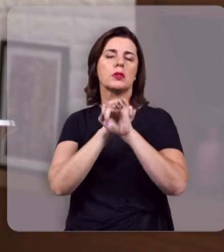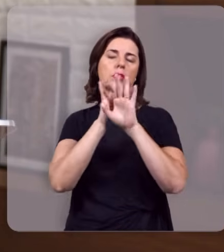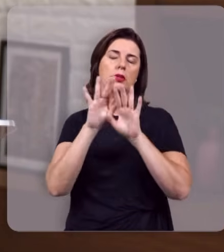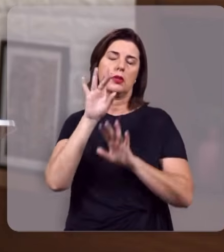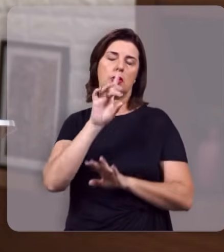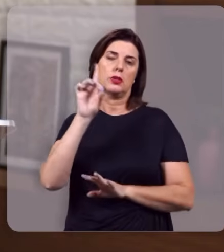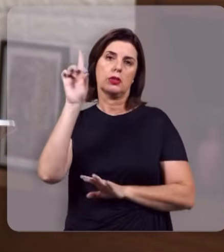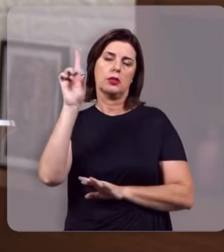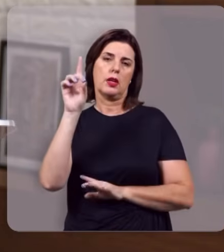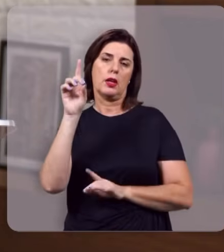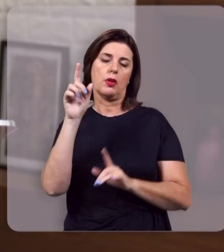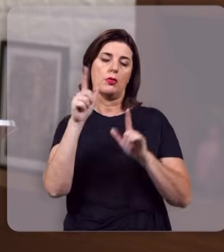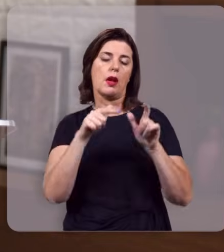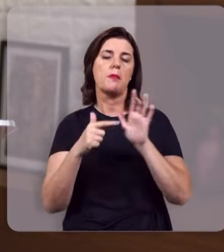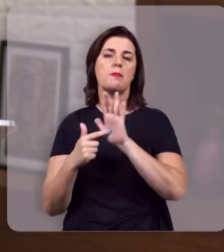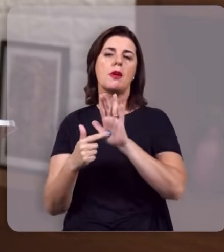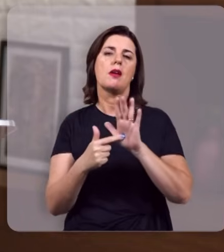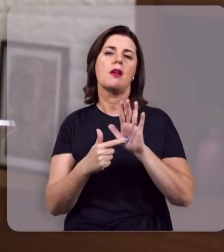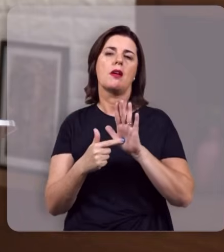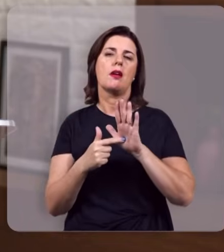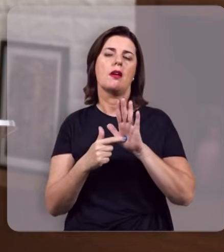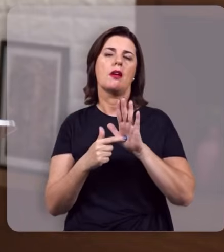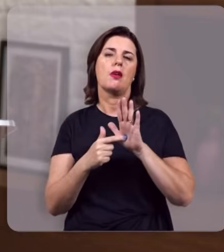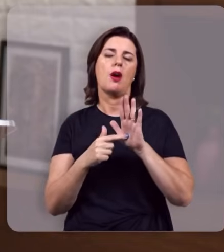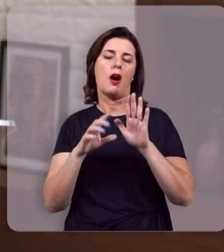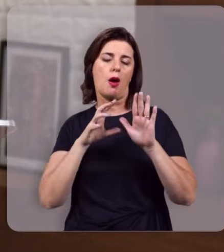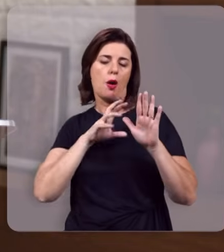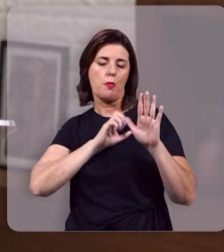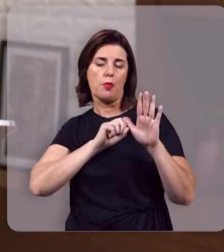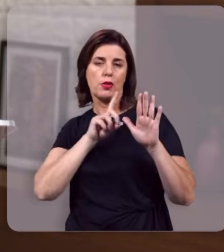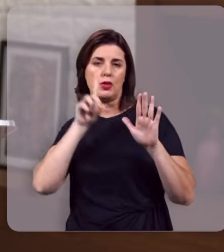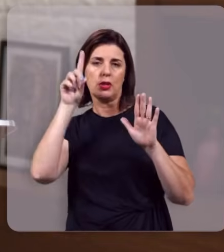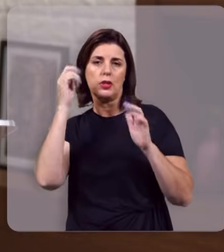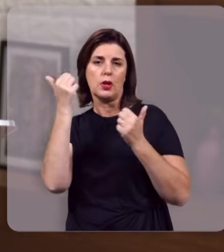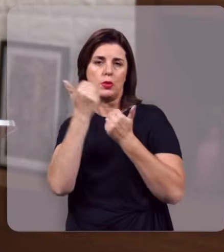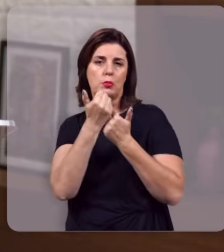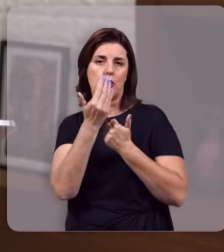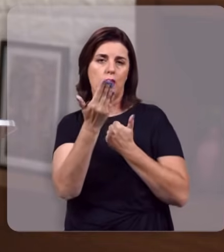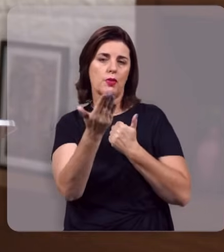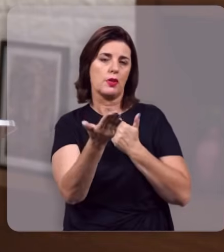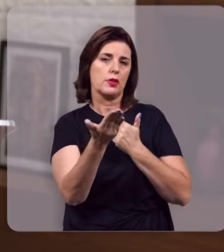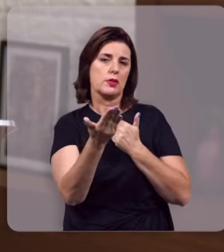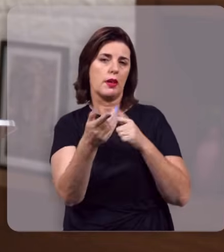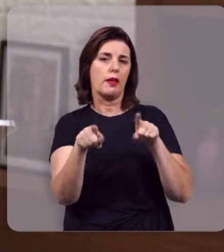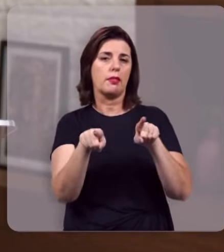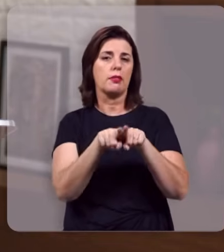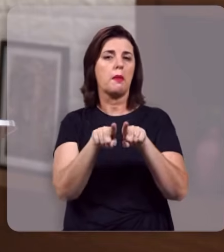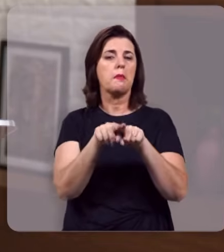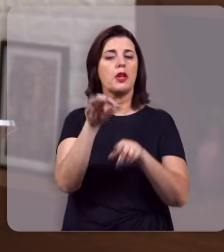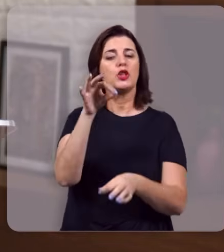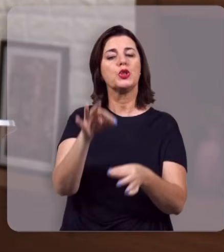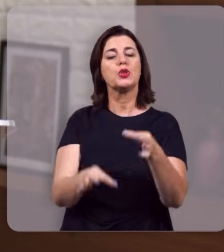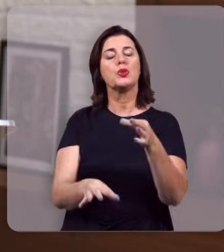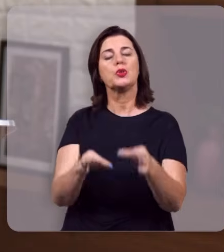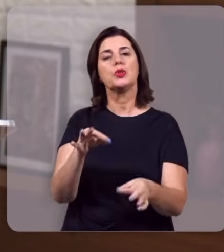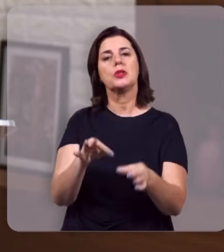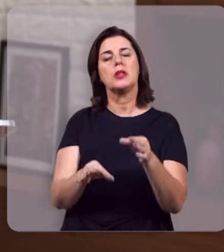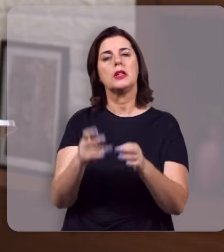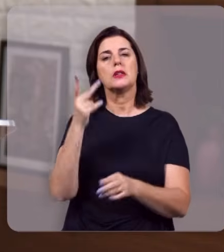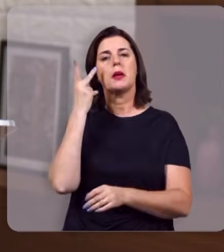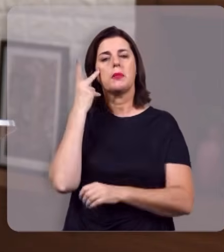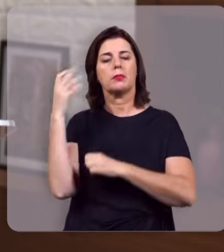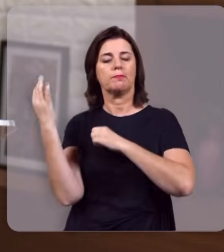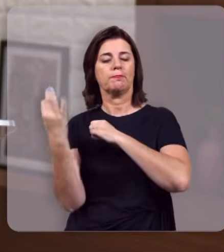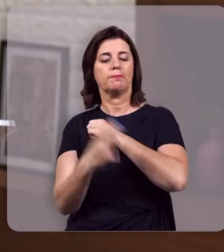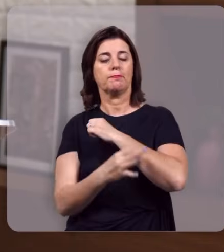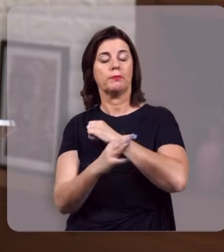Deus, onde ali se manifestou tanto o amor de Deus por você, quanto a justiça de Deus para